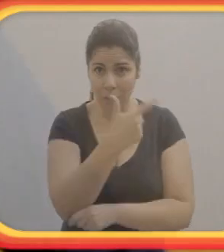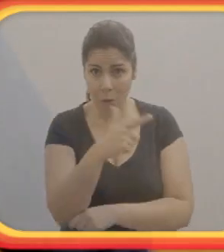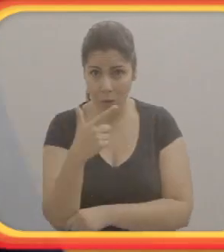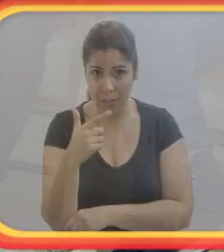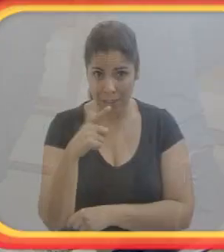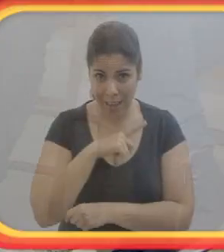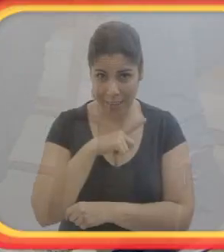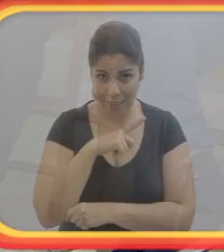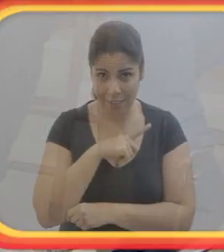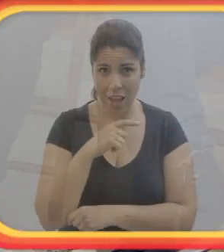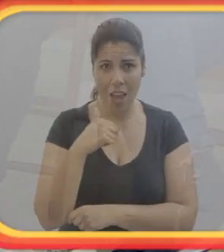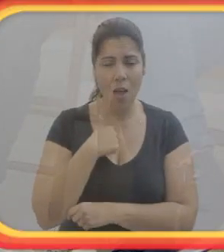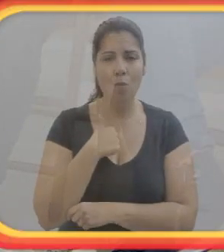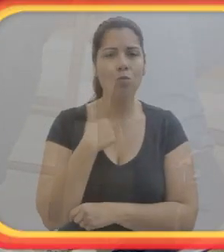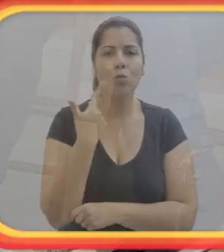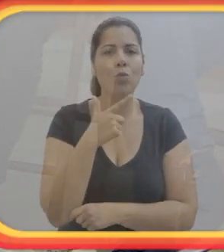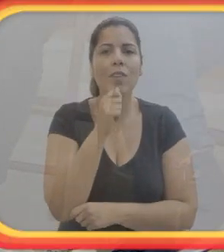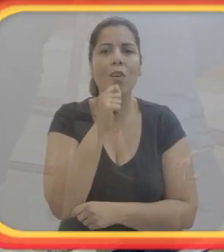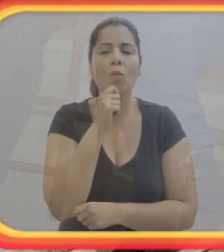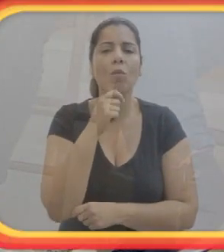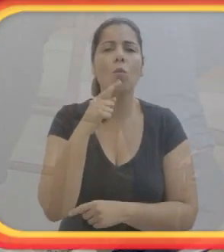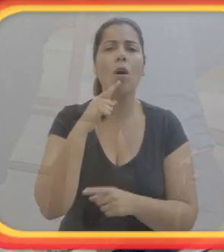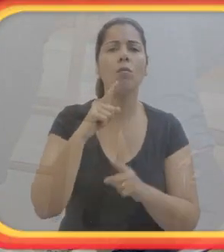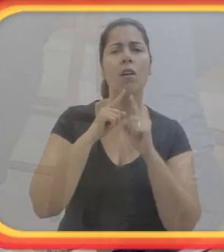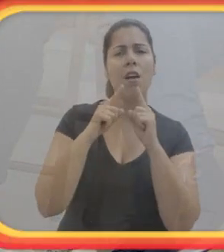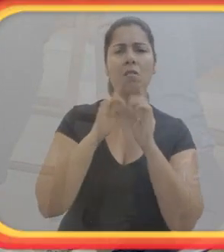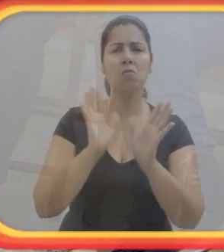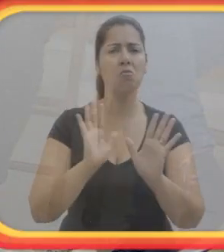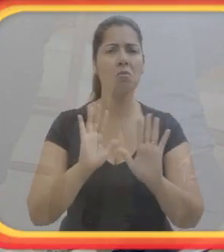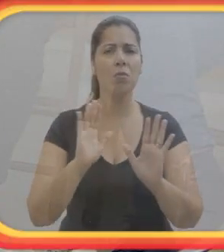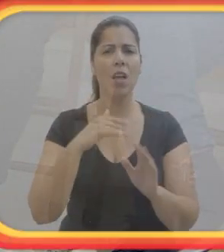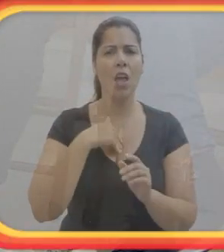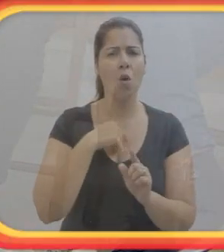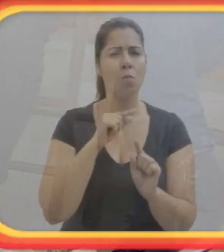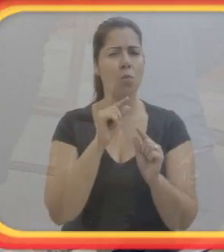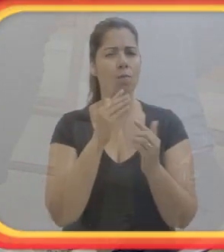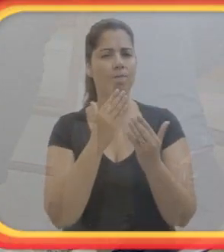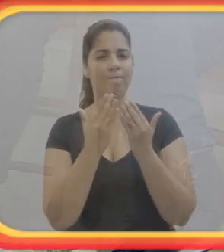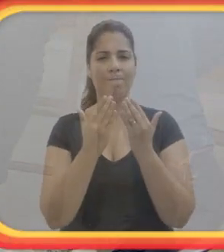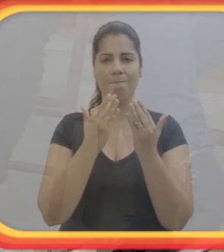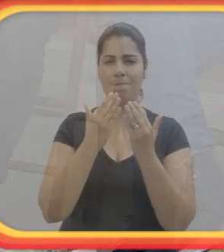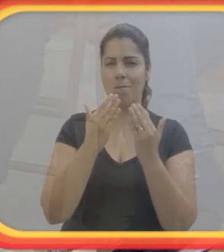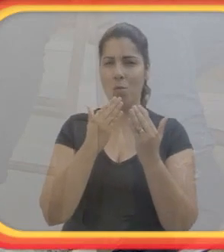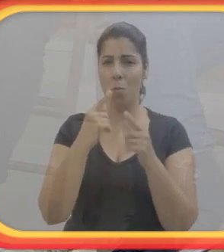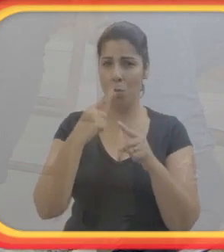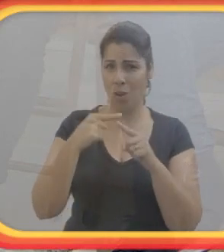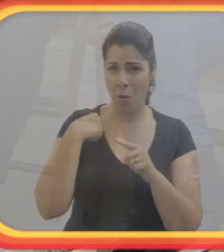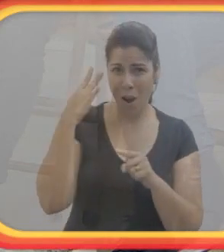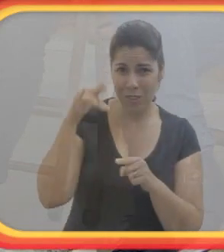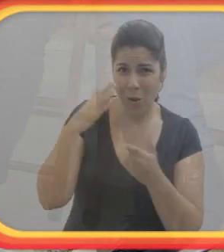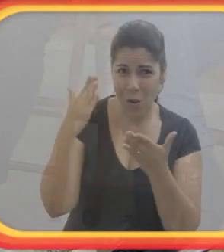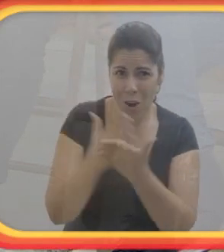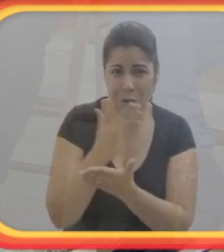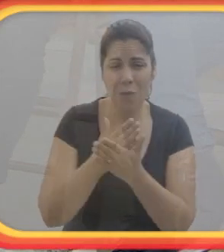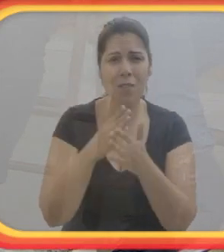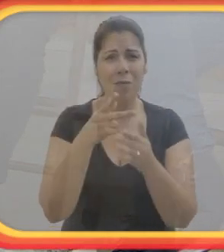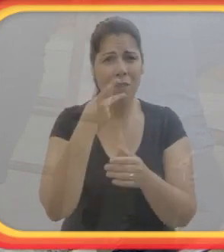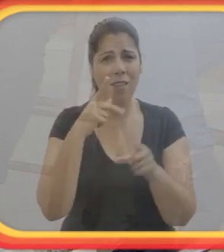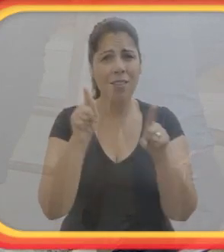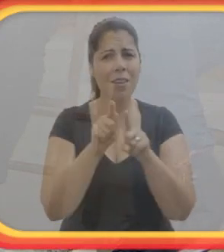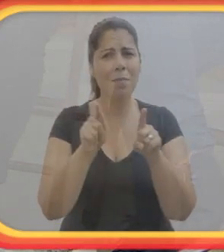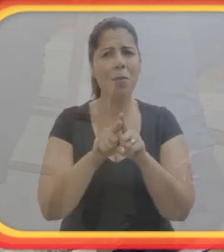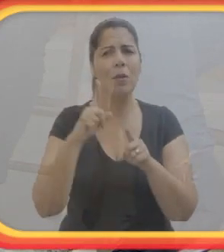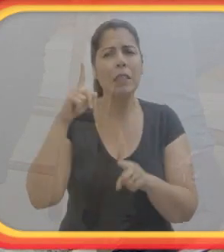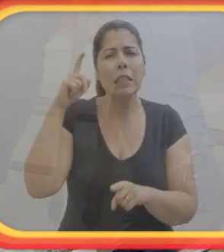não têm. Para as pessoas que não têm, eu acho que é mais fácil, enfim, elas acham que o livro é legal e aprendem um pouquinho sobre autismo.